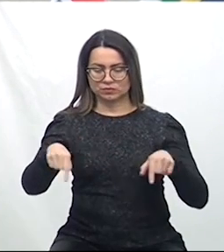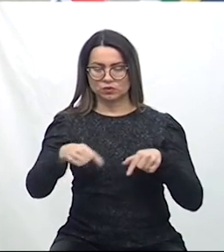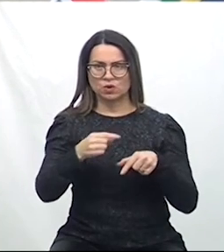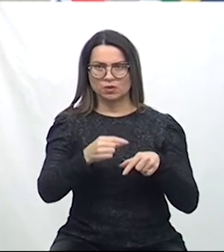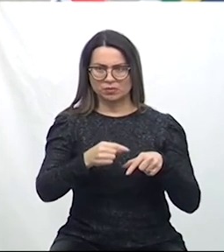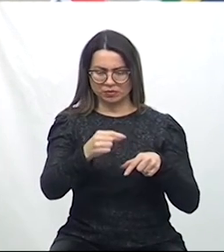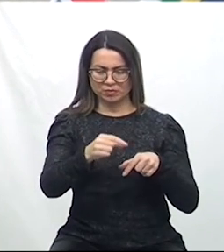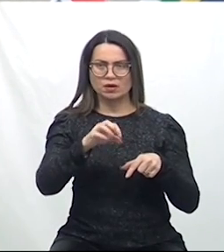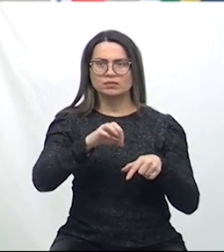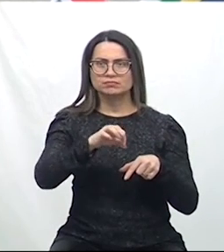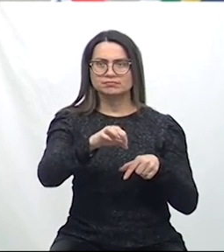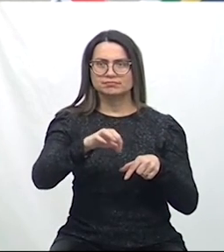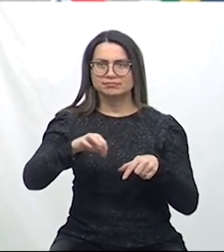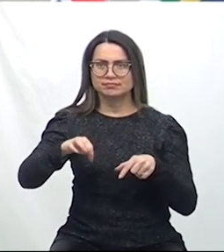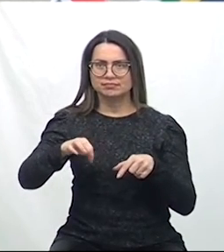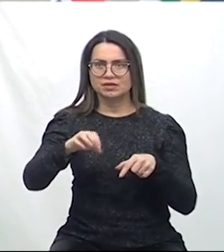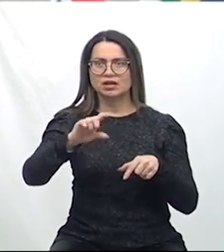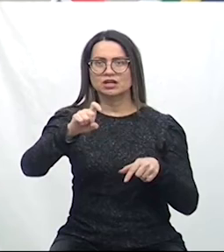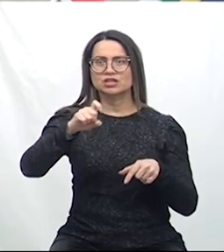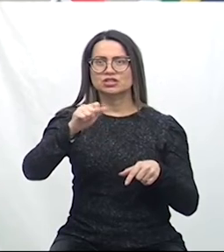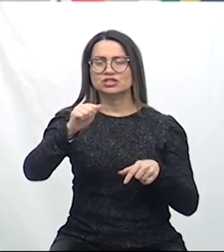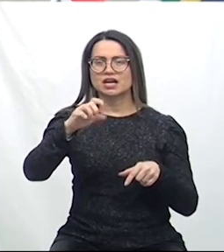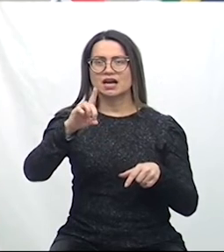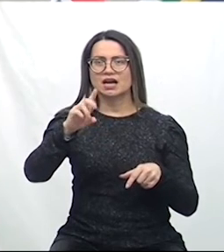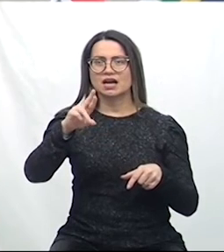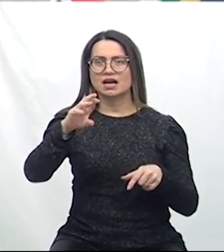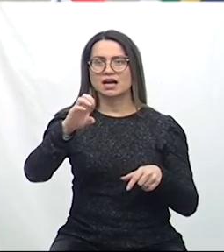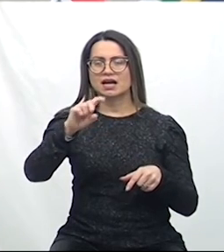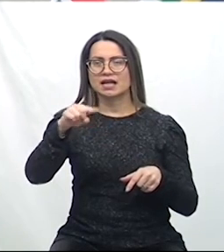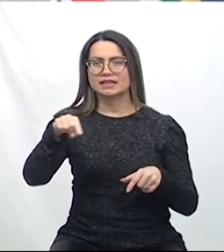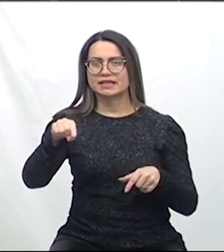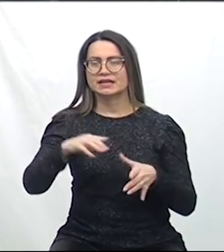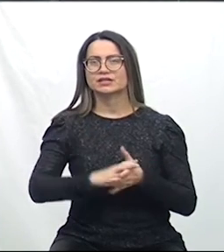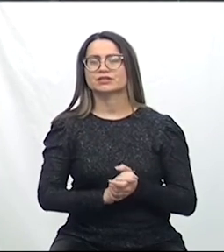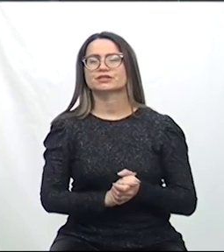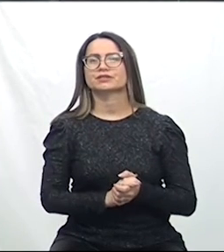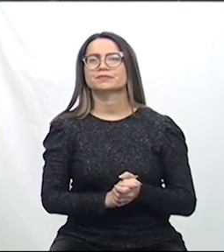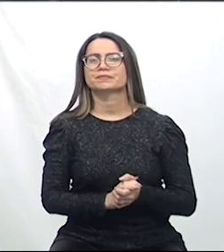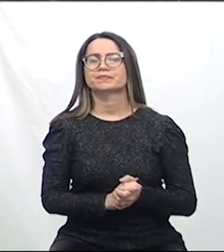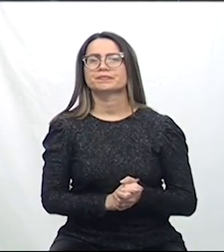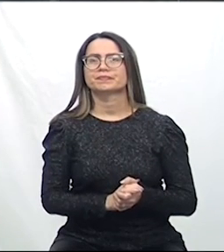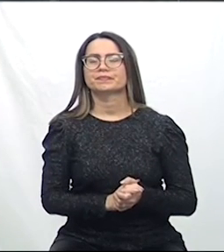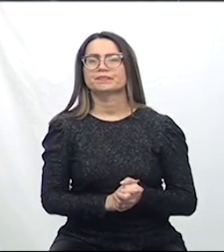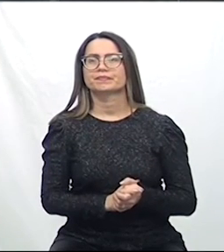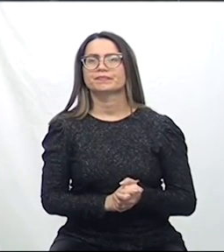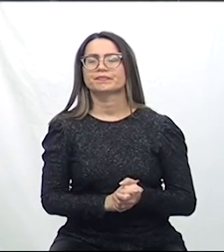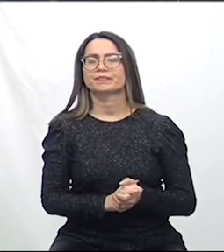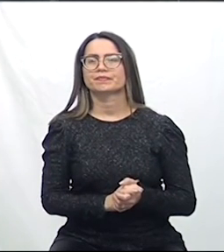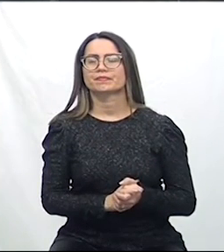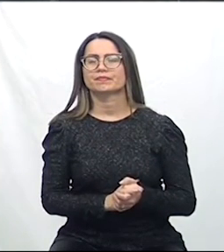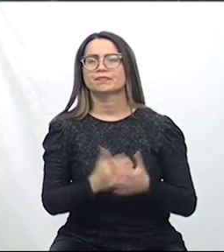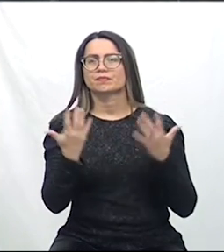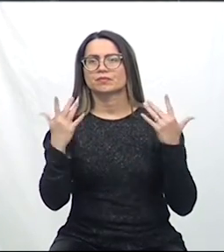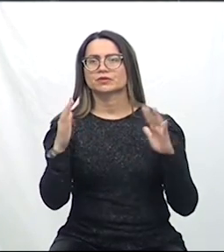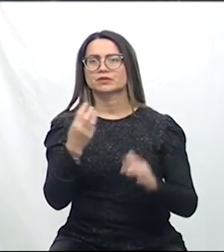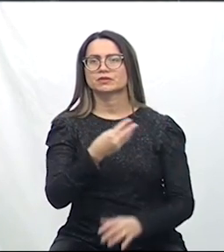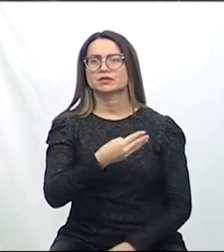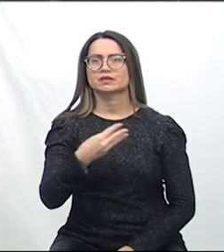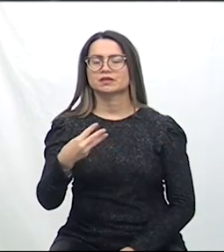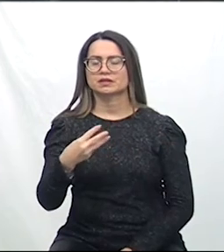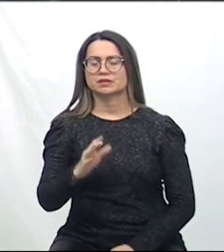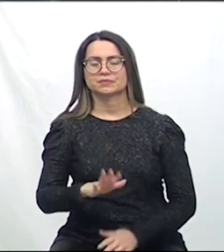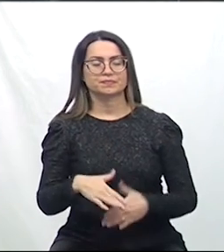secretário, em exercício, que faça a leitura da matéria. Moção 33/2022, excelentíssima